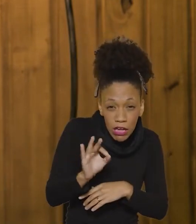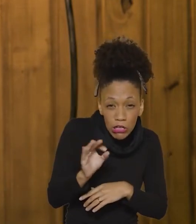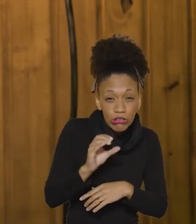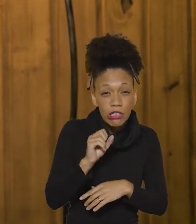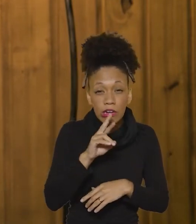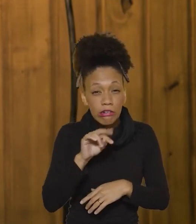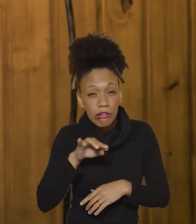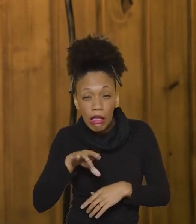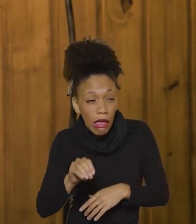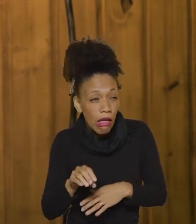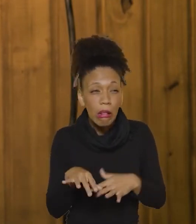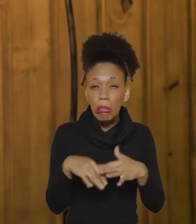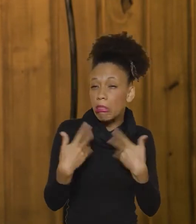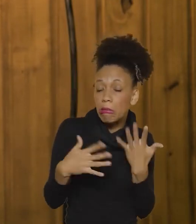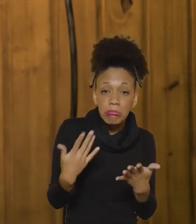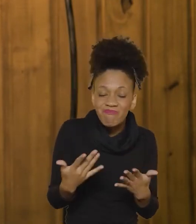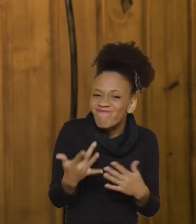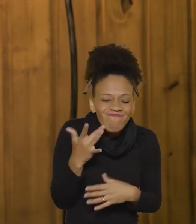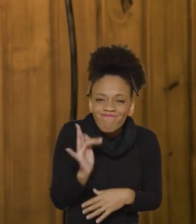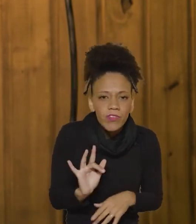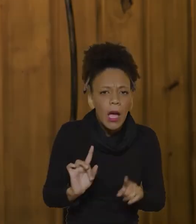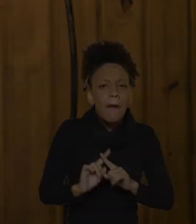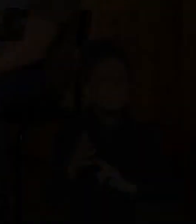mim entendeu aí para mim mas eu sou especialista em dia